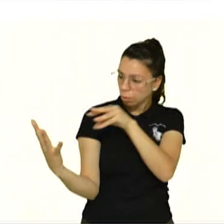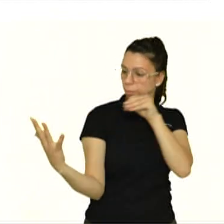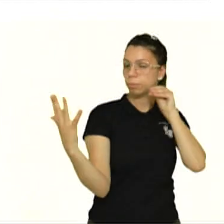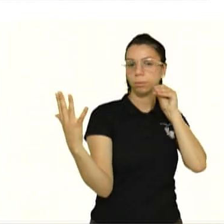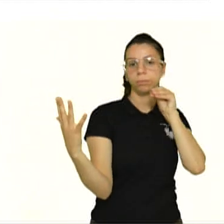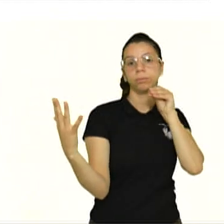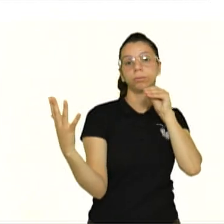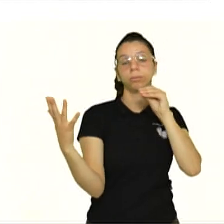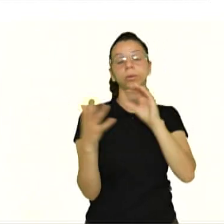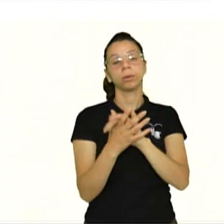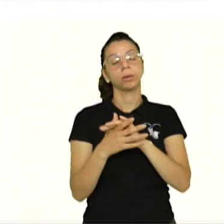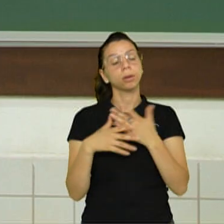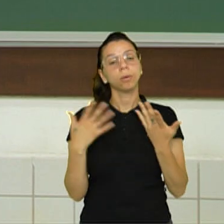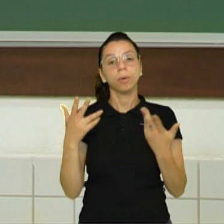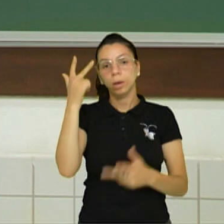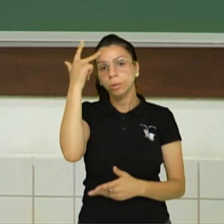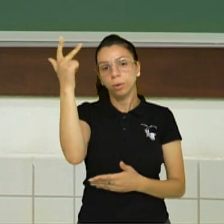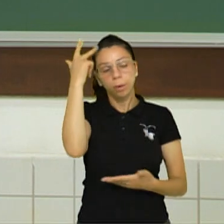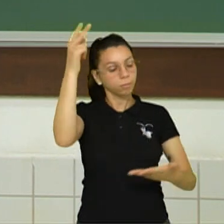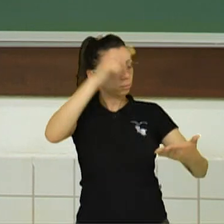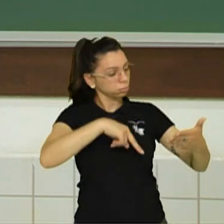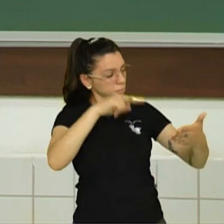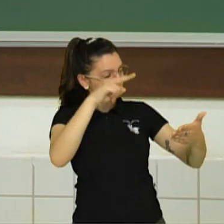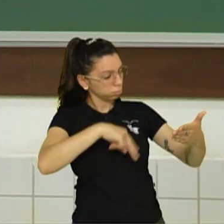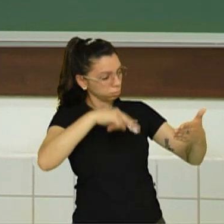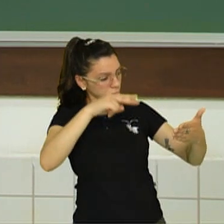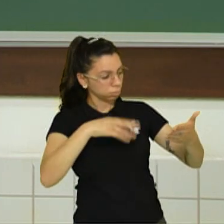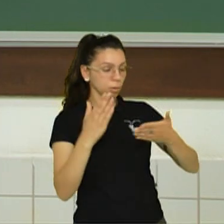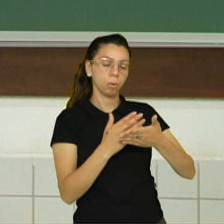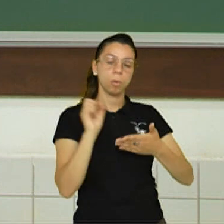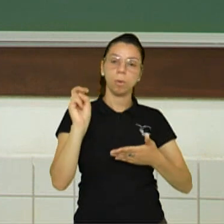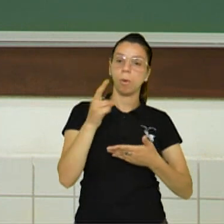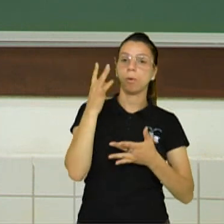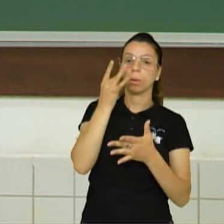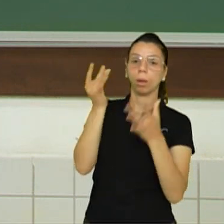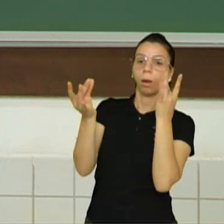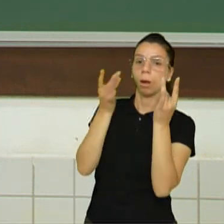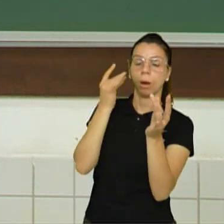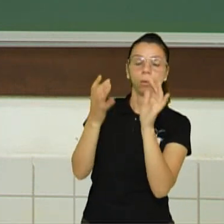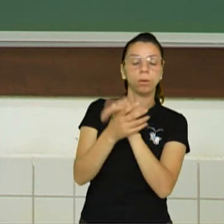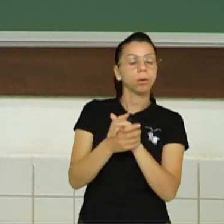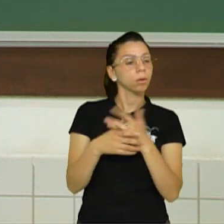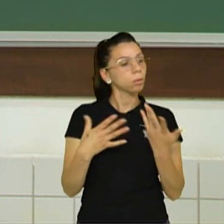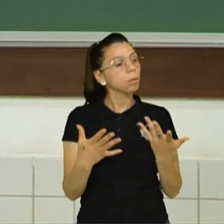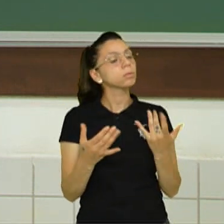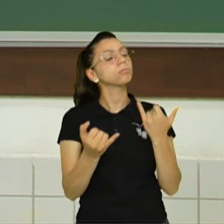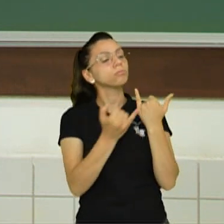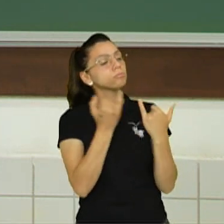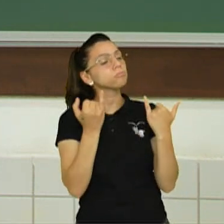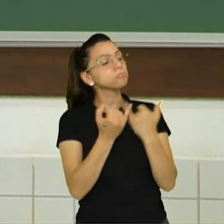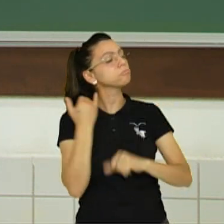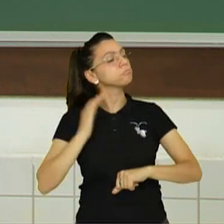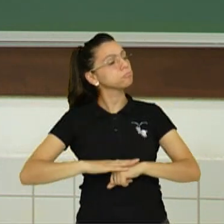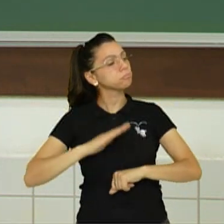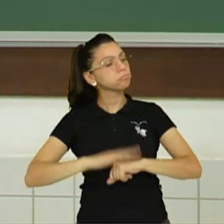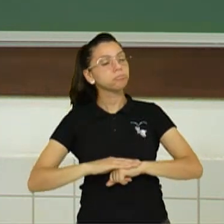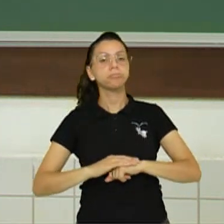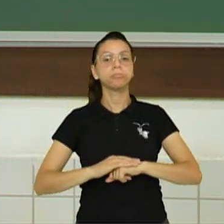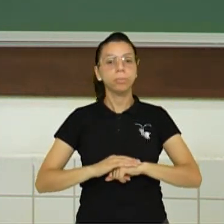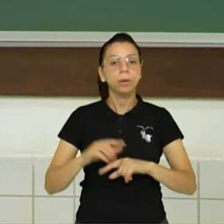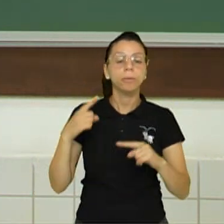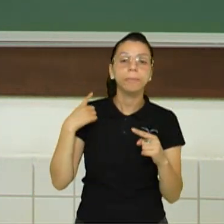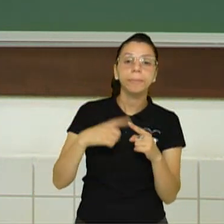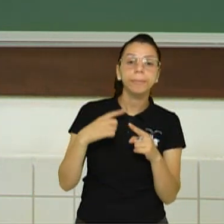estar lendo alguma dessas obras ou estar vendo uma representação teatral dessas obras e se identificar com a personagem. Por